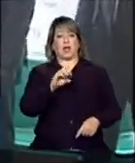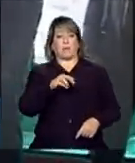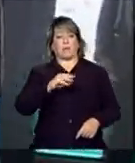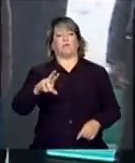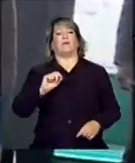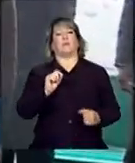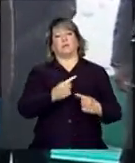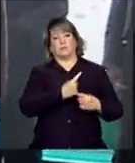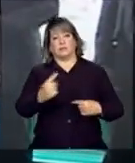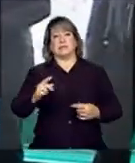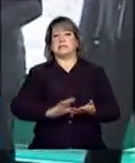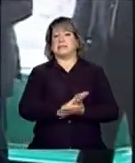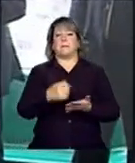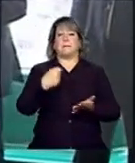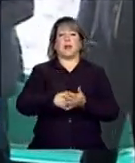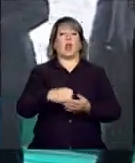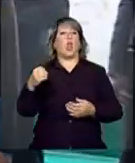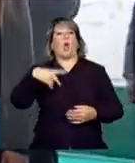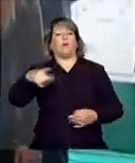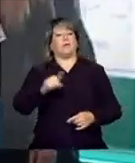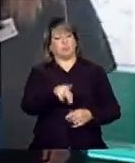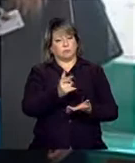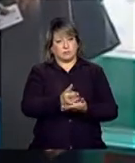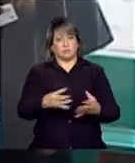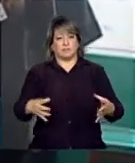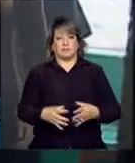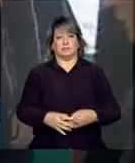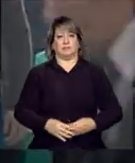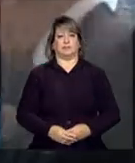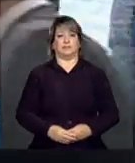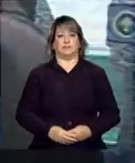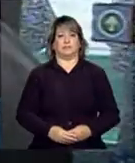sem pagar nova tarifa.